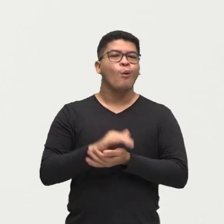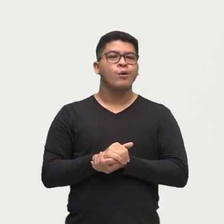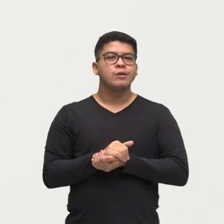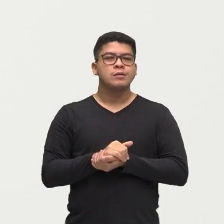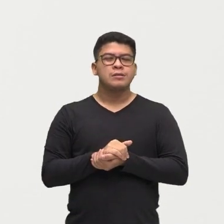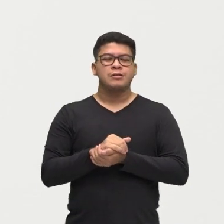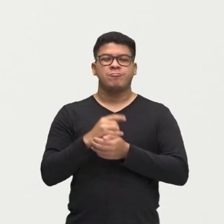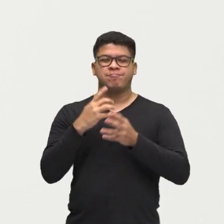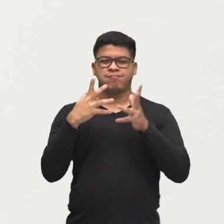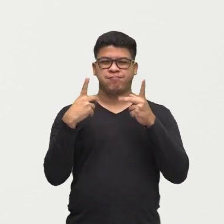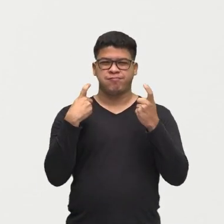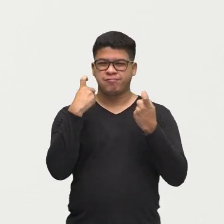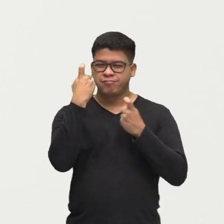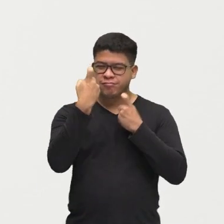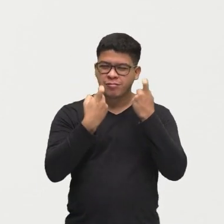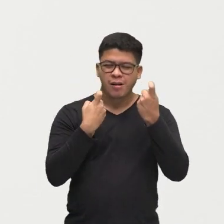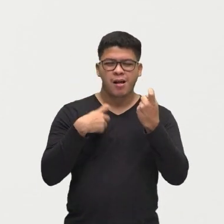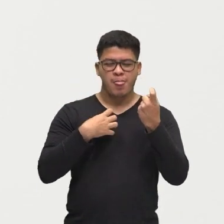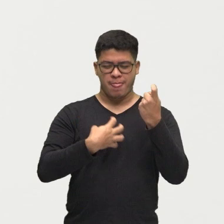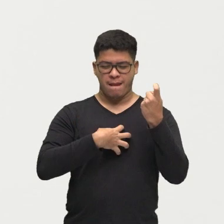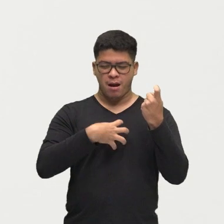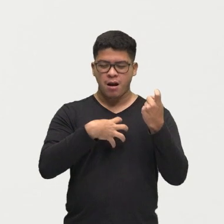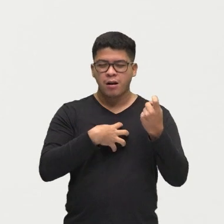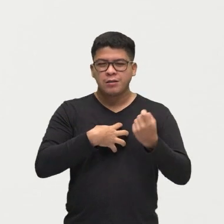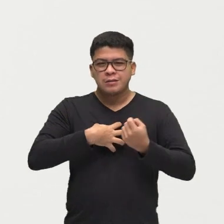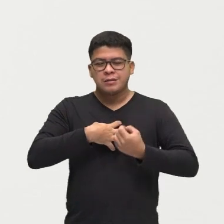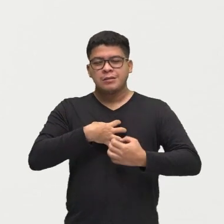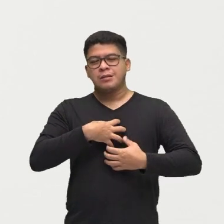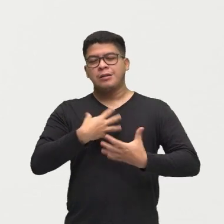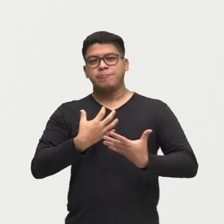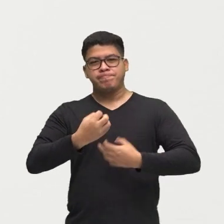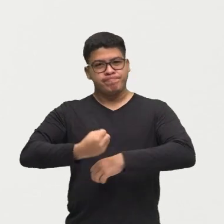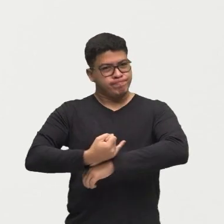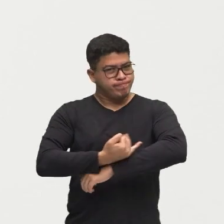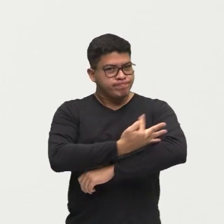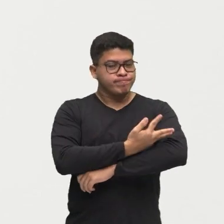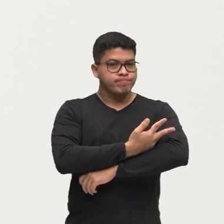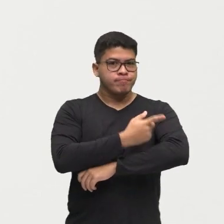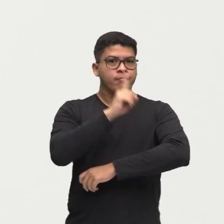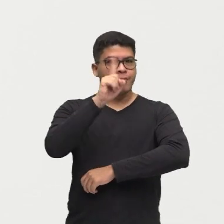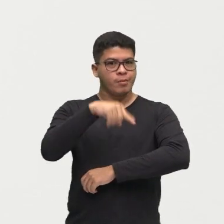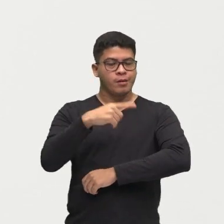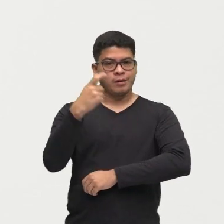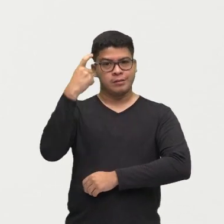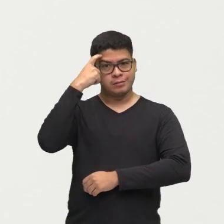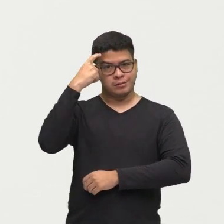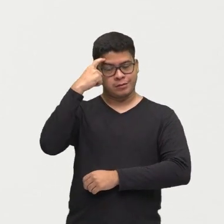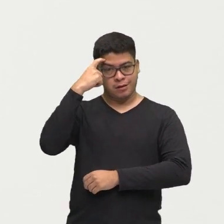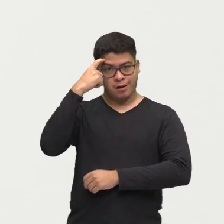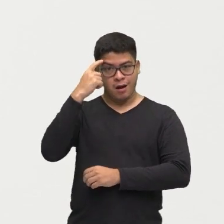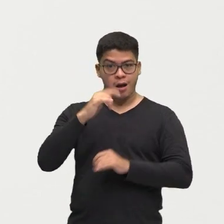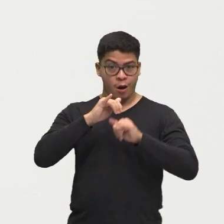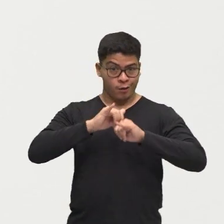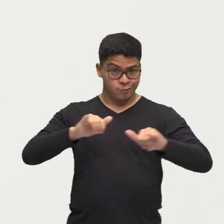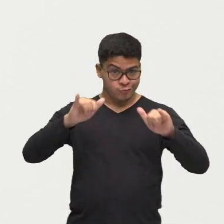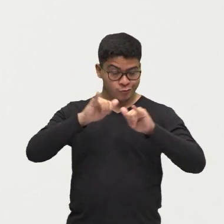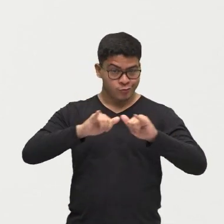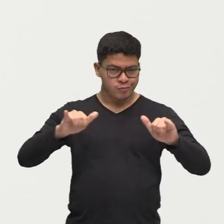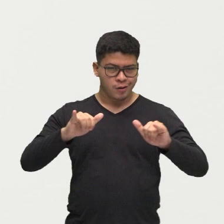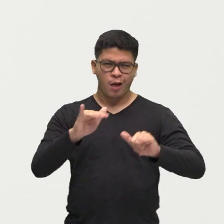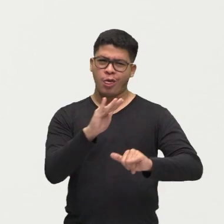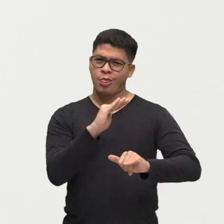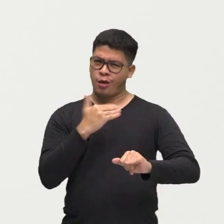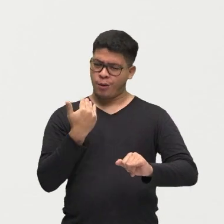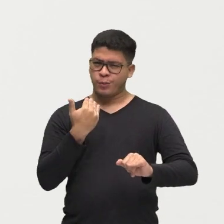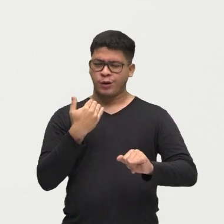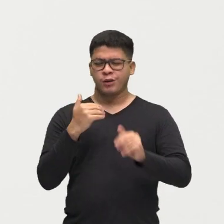expressão muito forte das emoções desse eu lírico quando soube da notícia e da morte do amado, dessa morte que